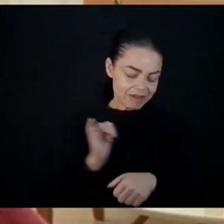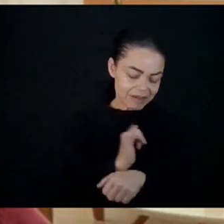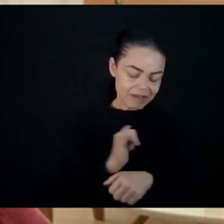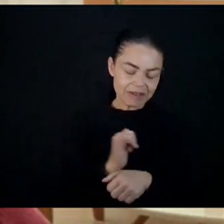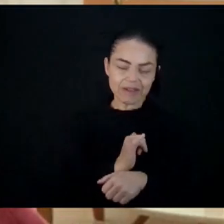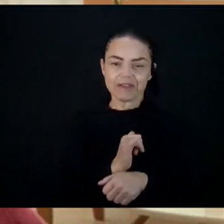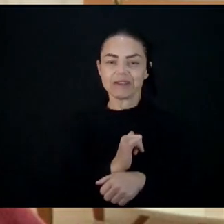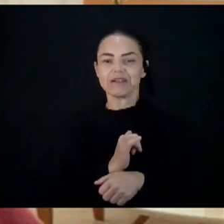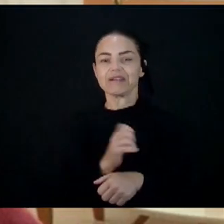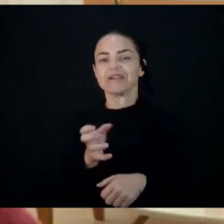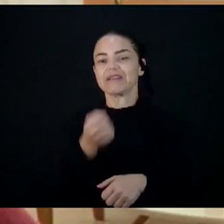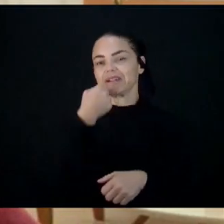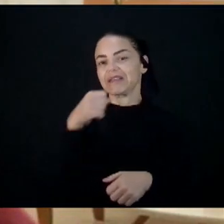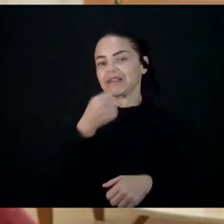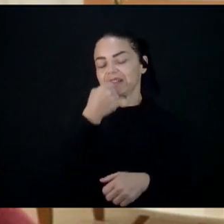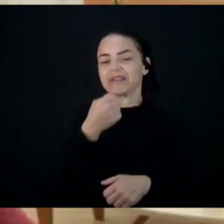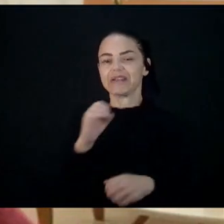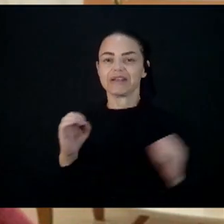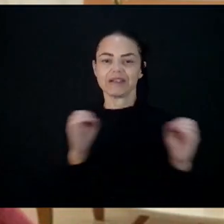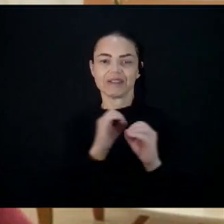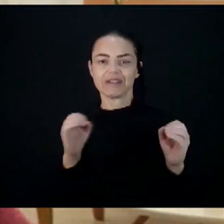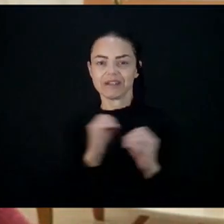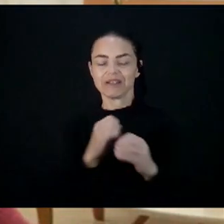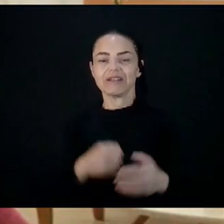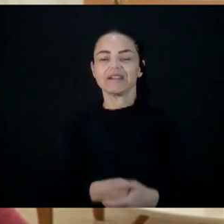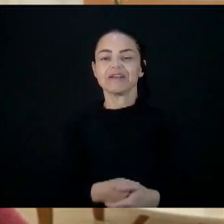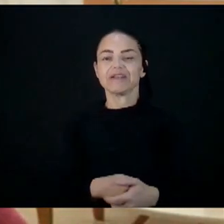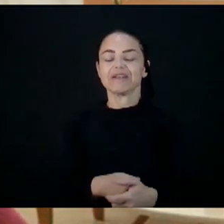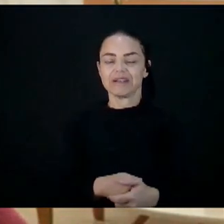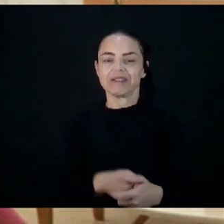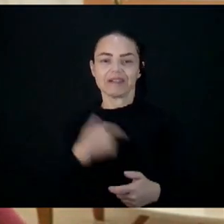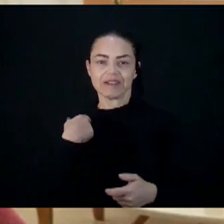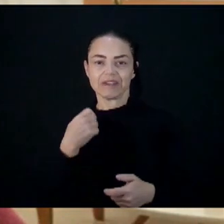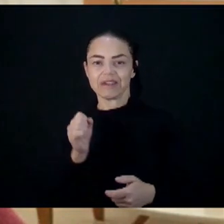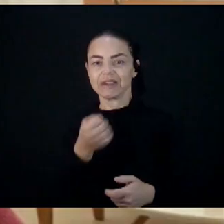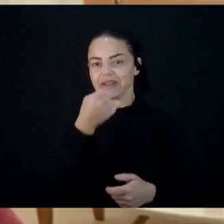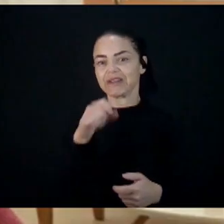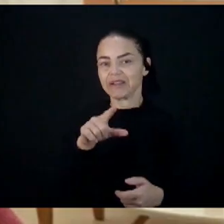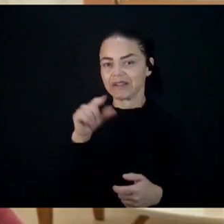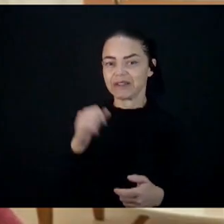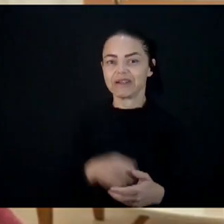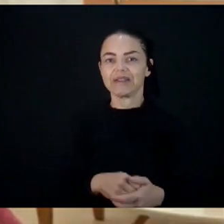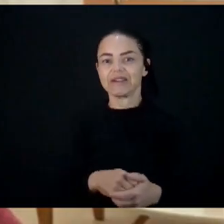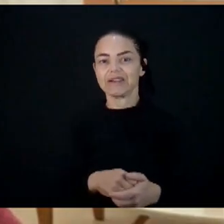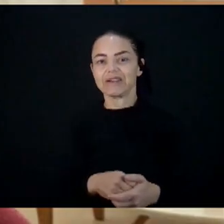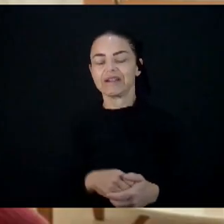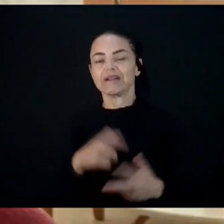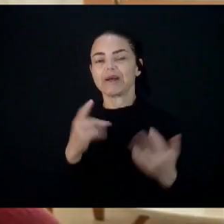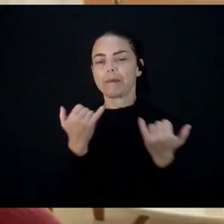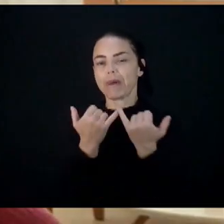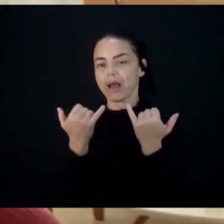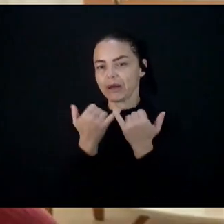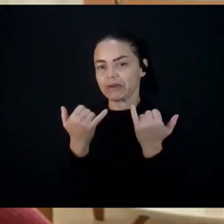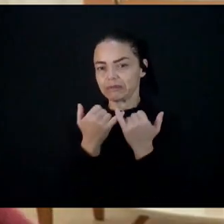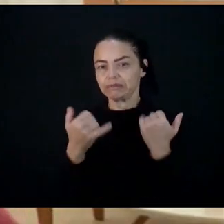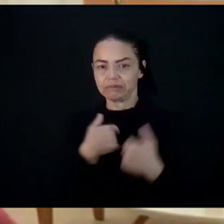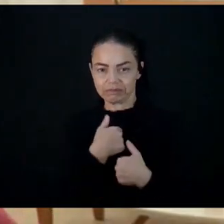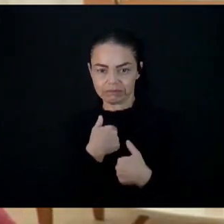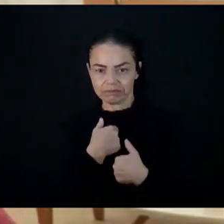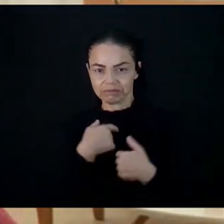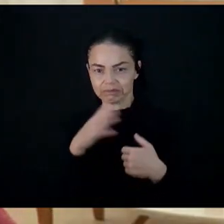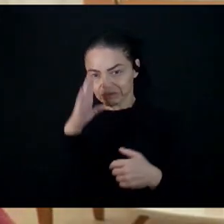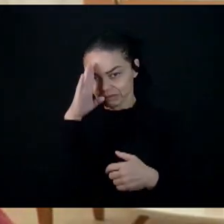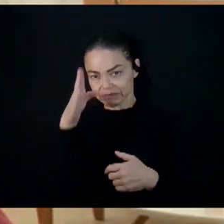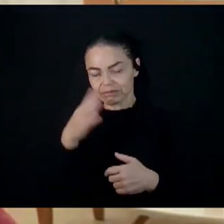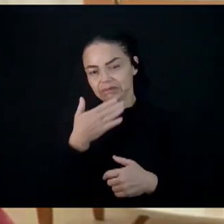álcool. Algumas marcas hoje colocam essa opção e elas são muito semelhantes. Eu, principalmente, acho até